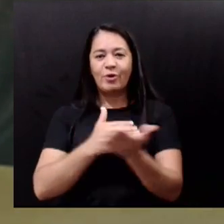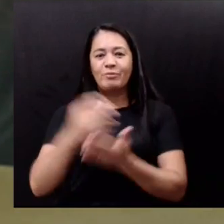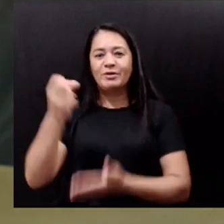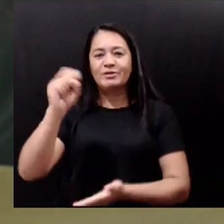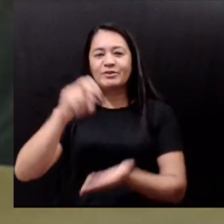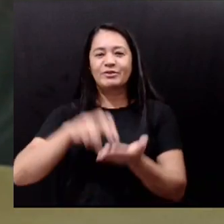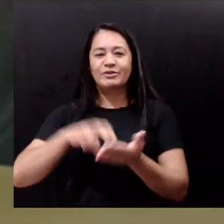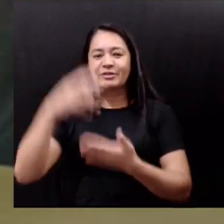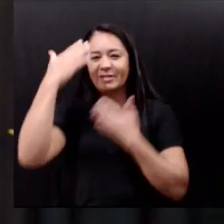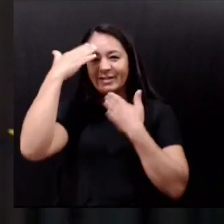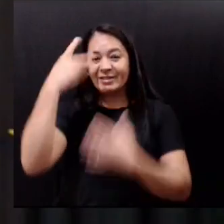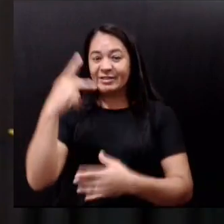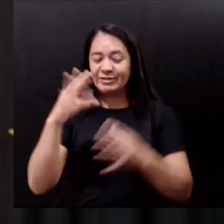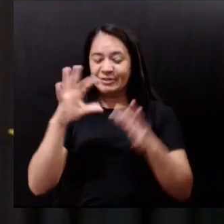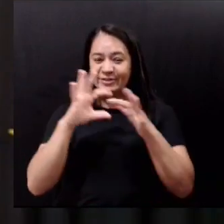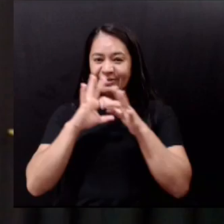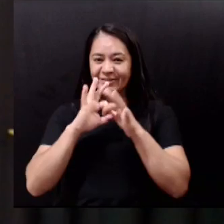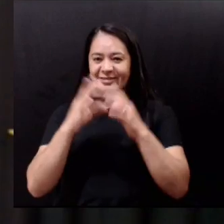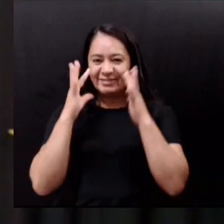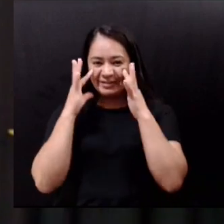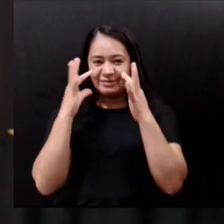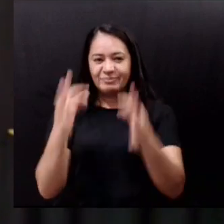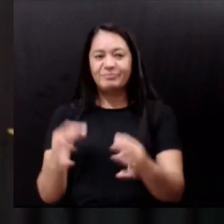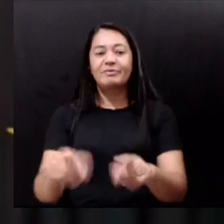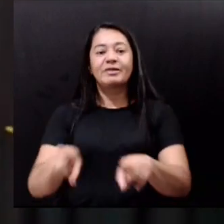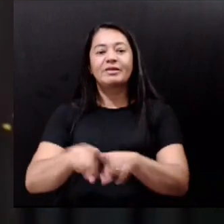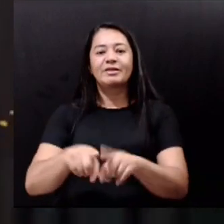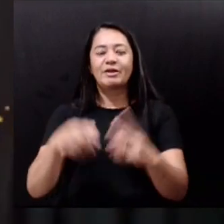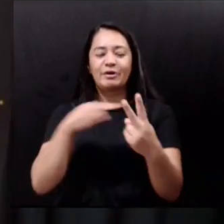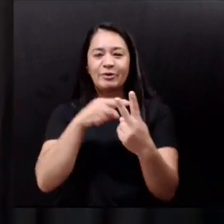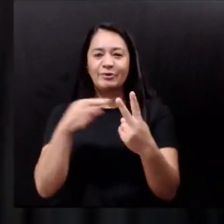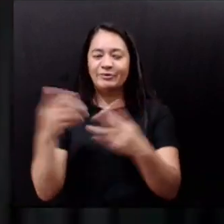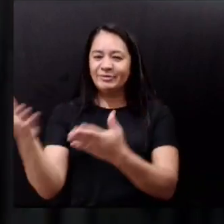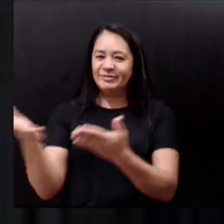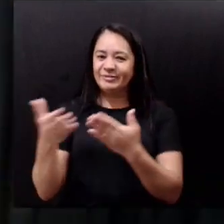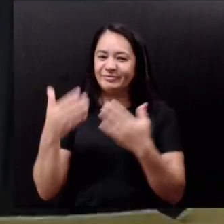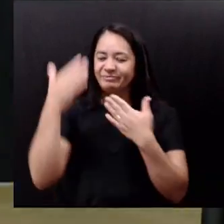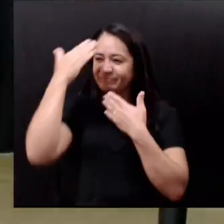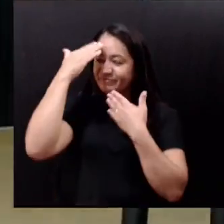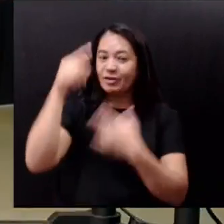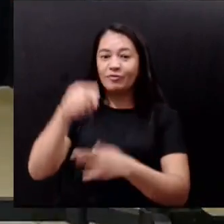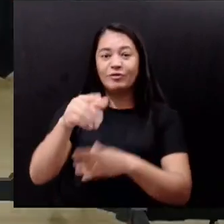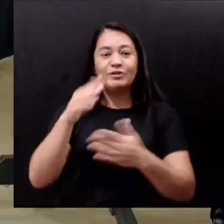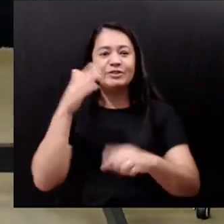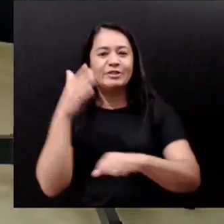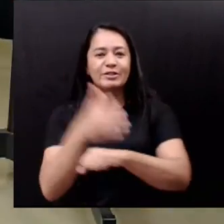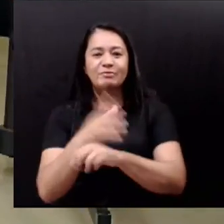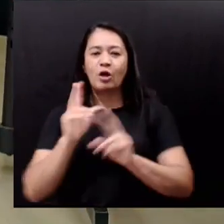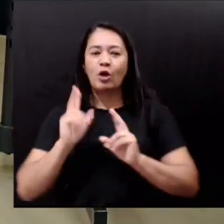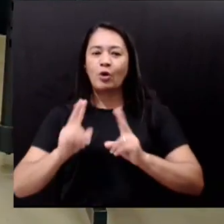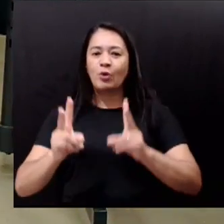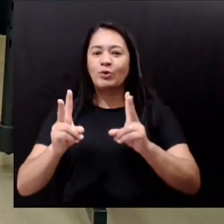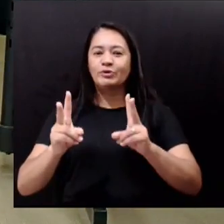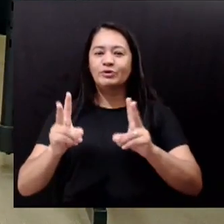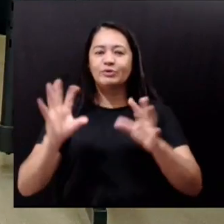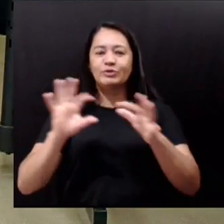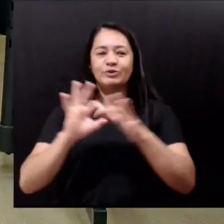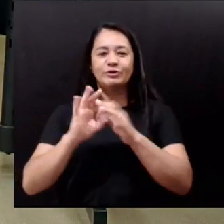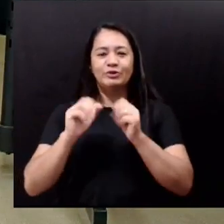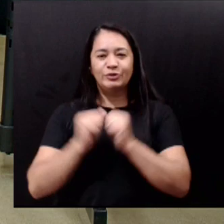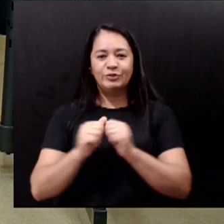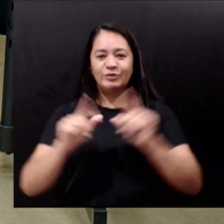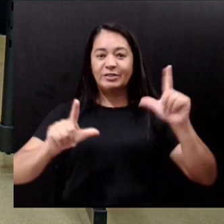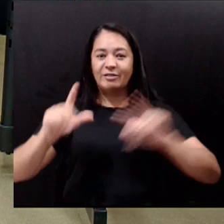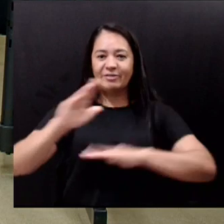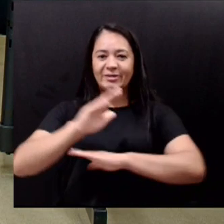audiência, a sua companhia. Agradecemos também os nossos convidados. Você que participou, continue ligadinho. TV Câmara Campinas tem muita